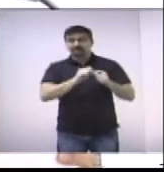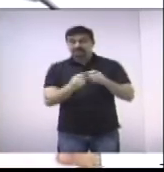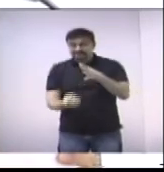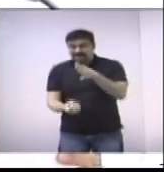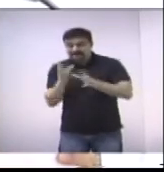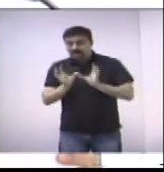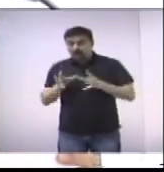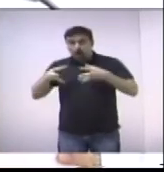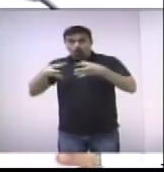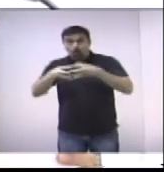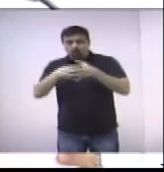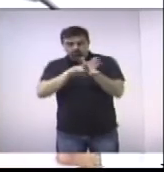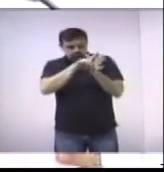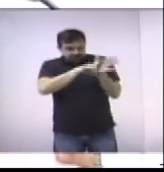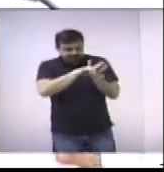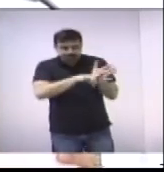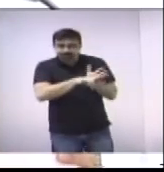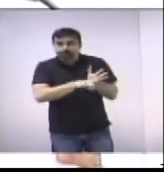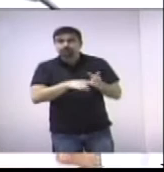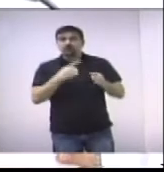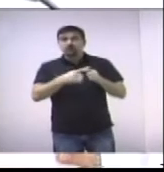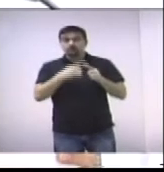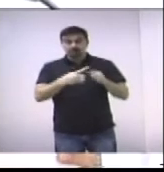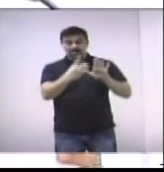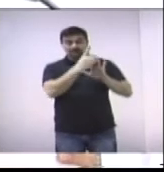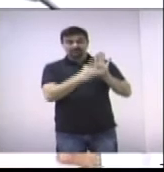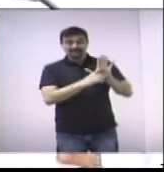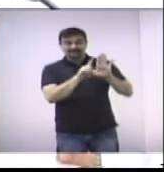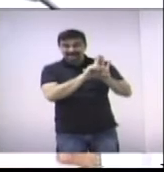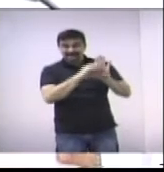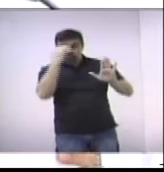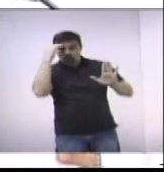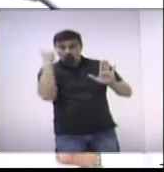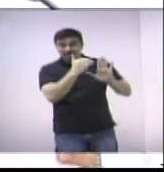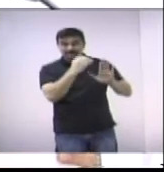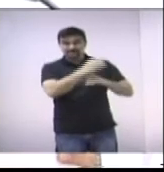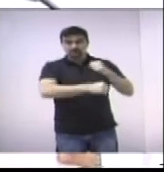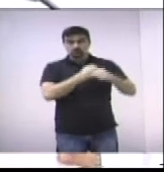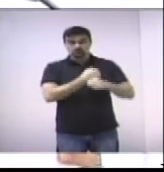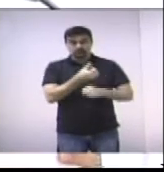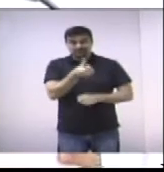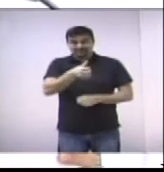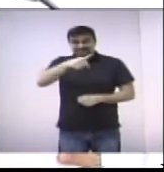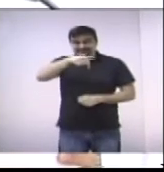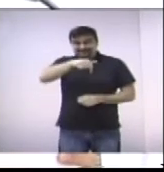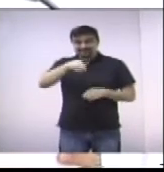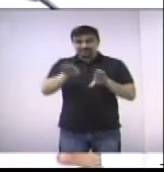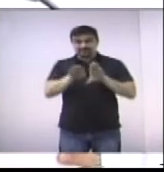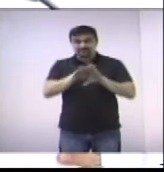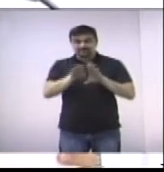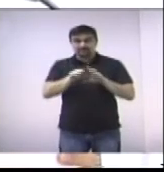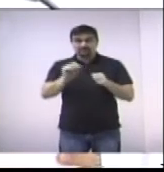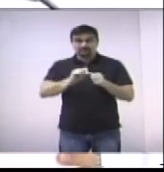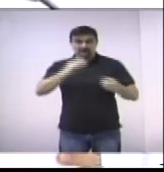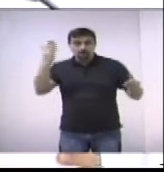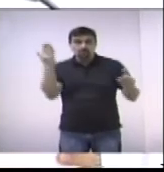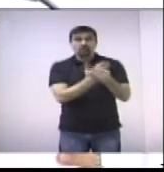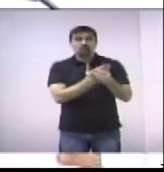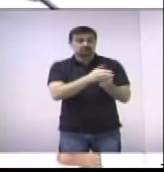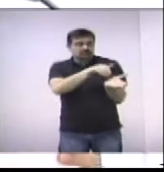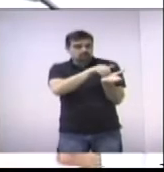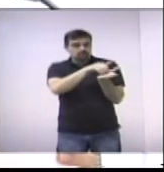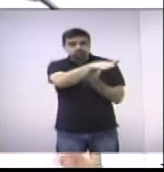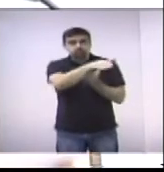de uma comissão processante nos moldes do Decreto de Lei 201 de 67, bem como, ao final do processo, sua